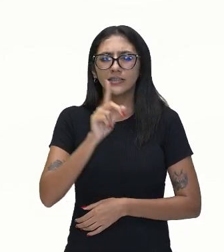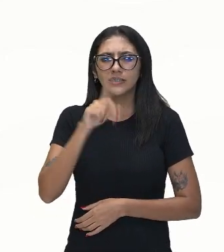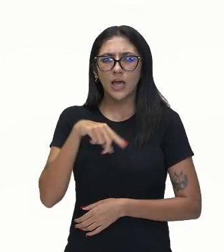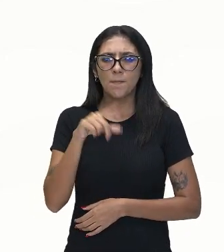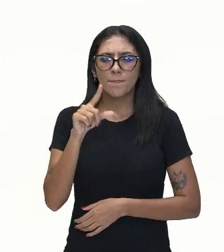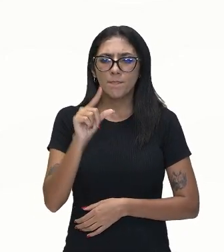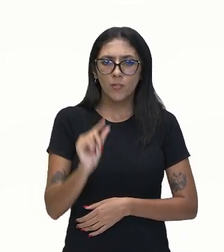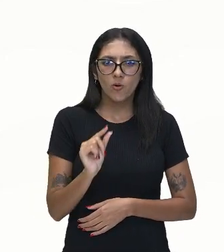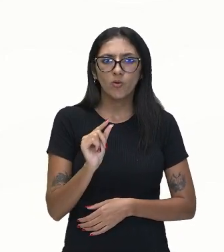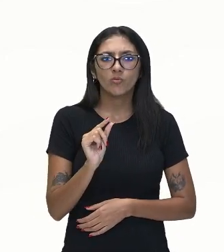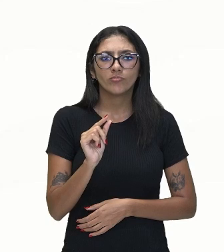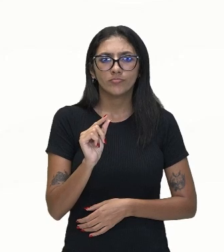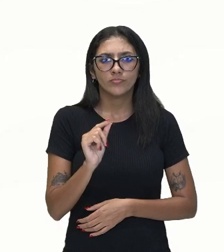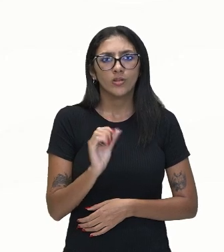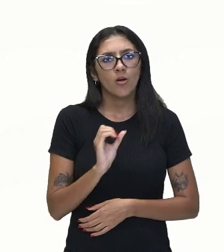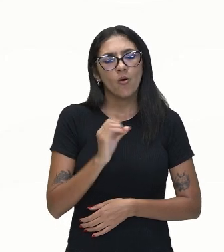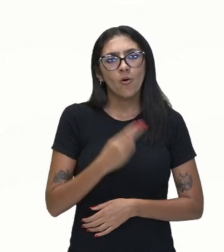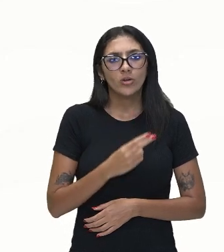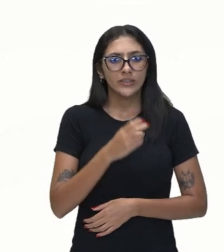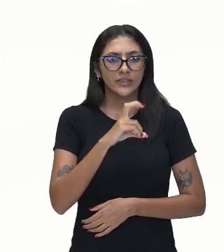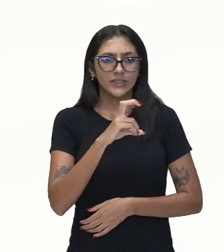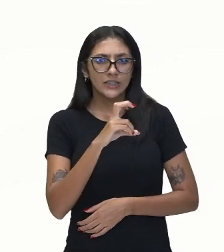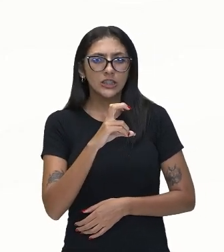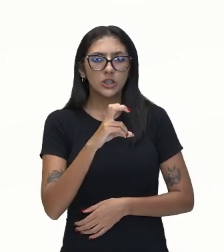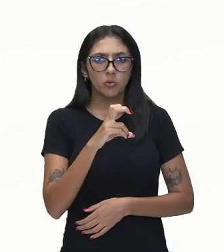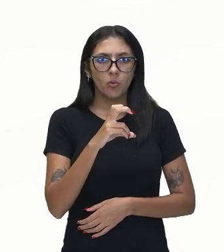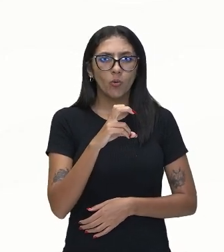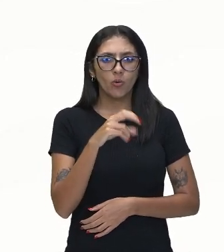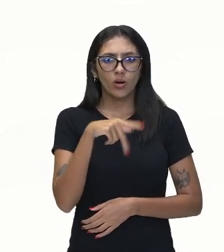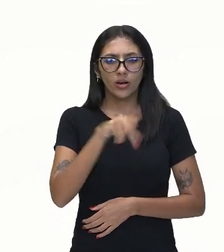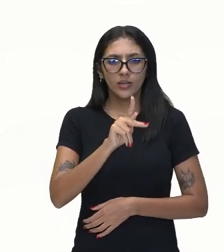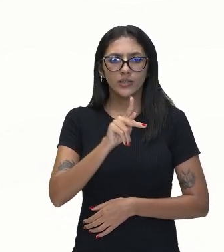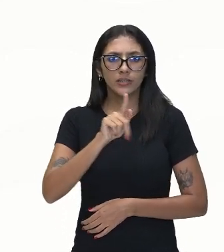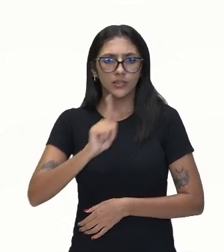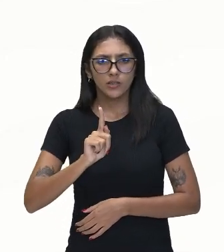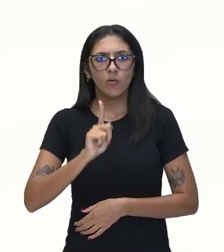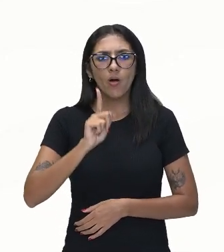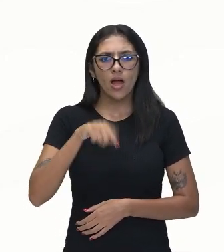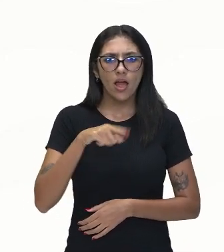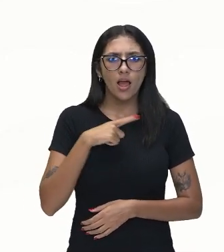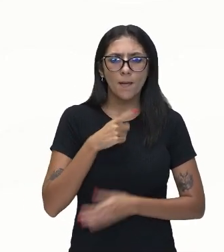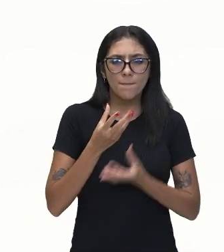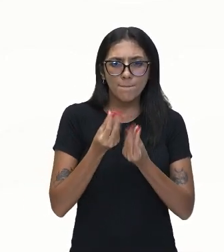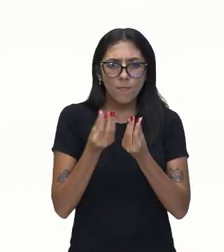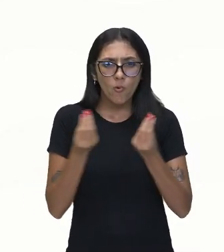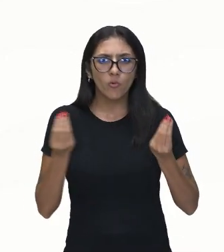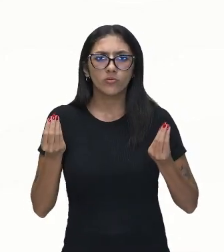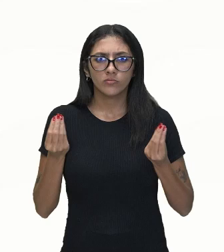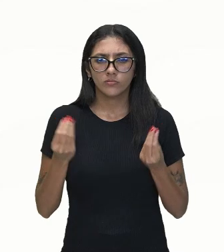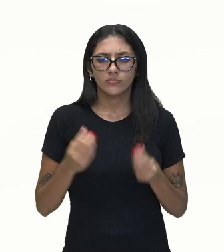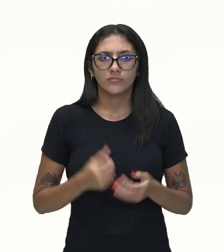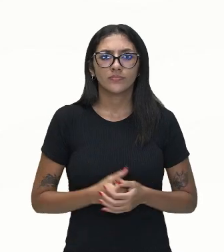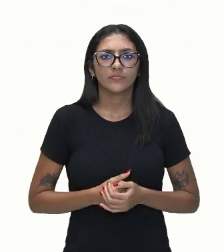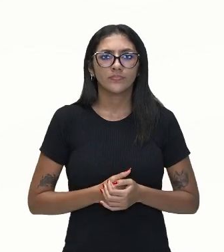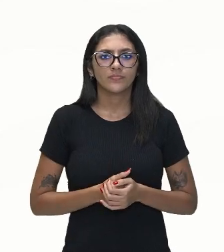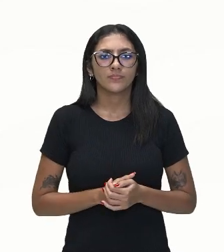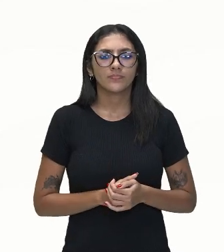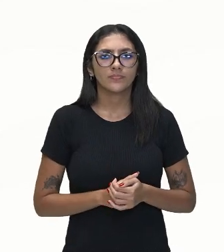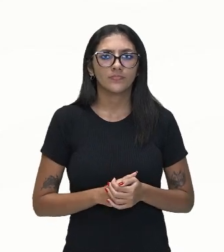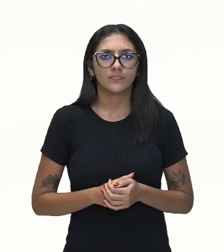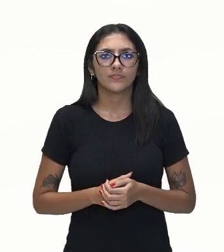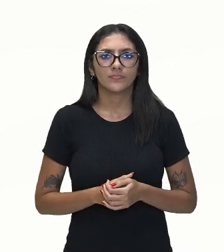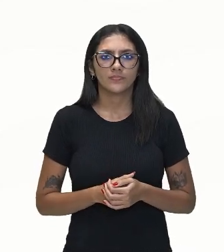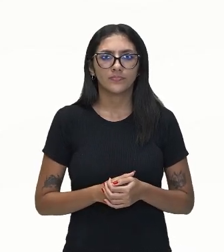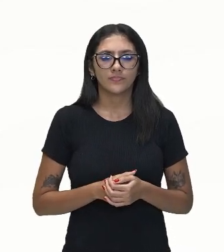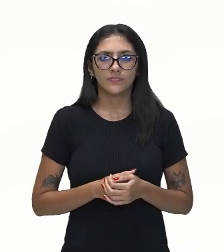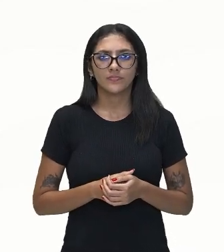é muito, é bastante, é suficiente, etc. Agora, vamos entender